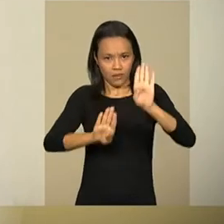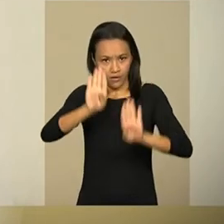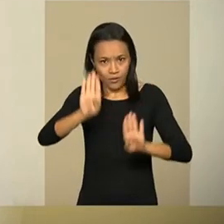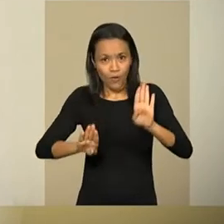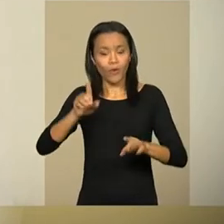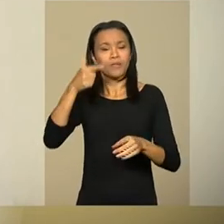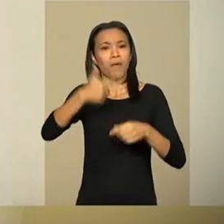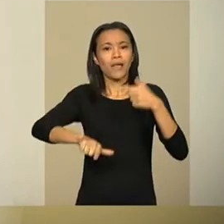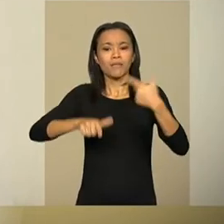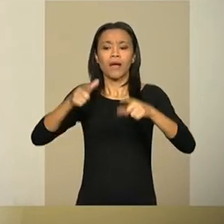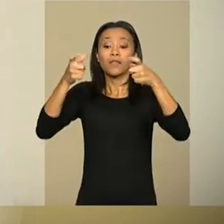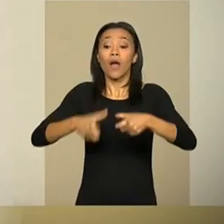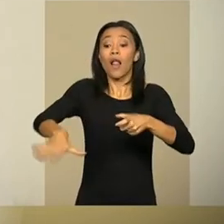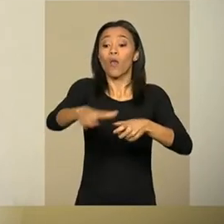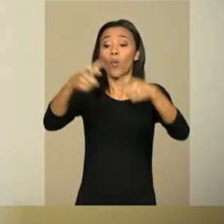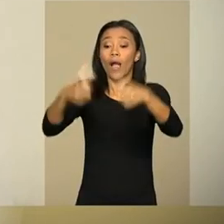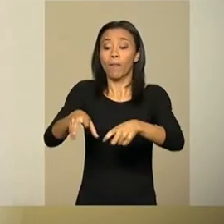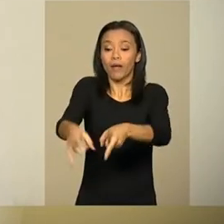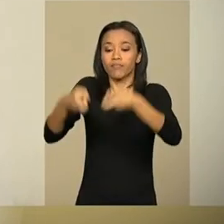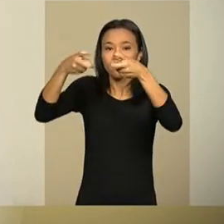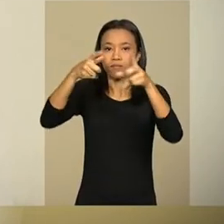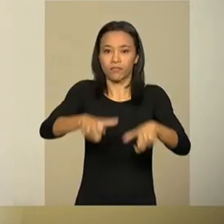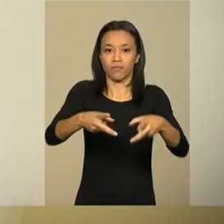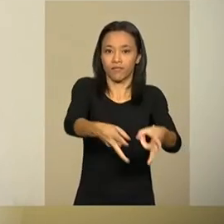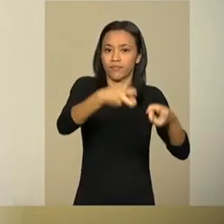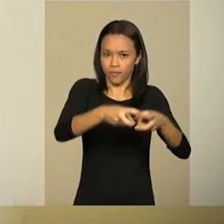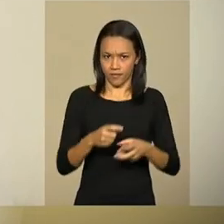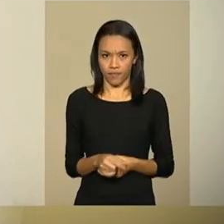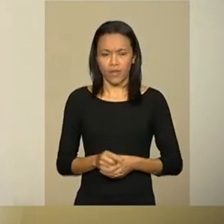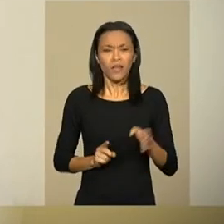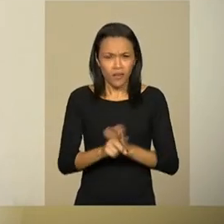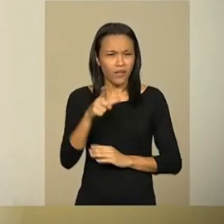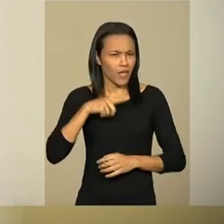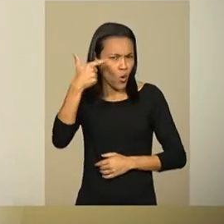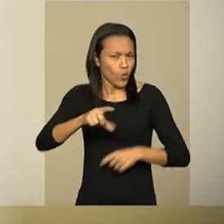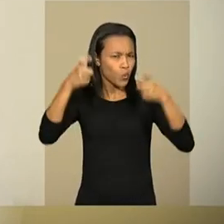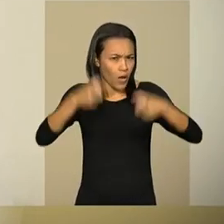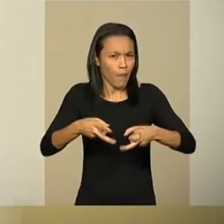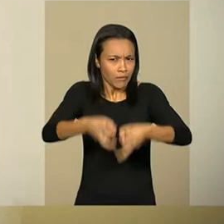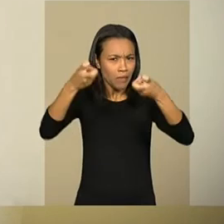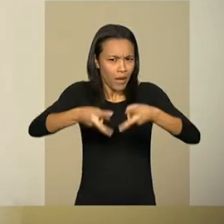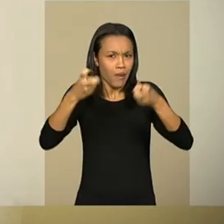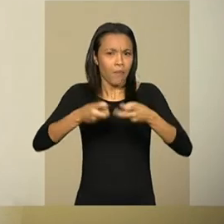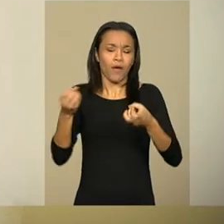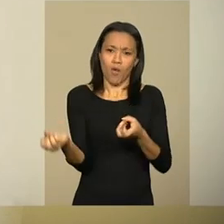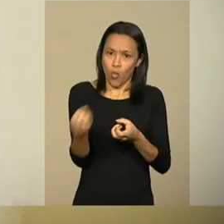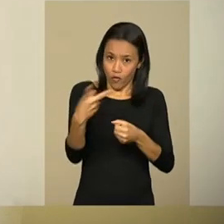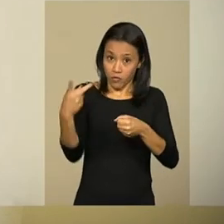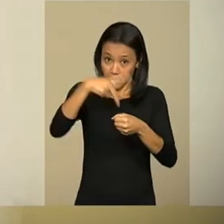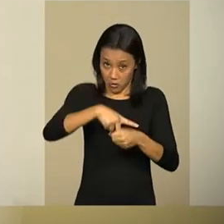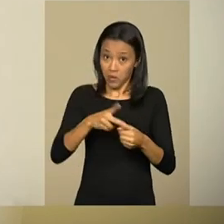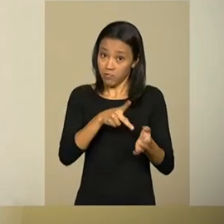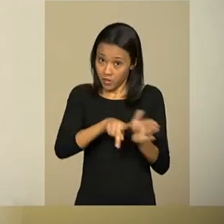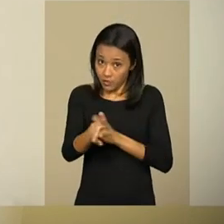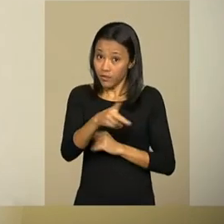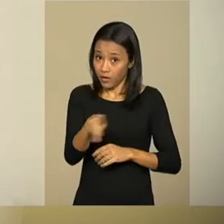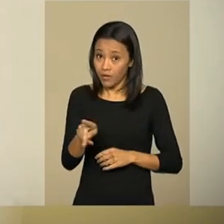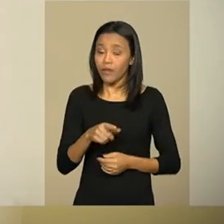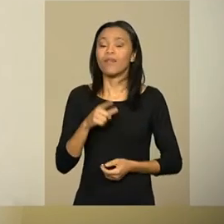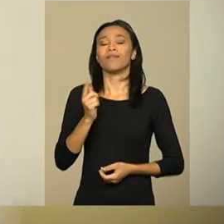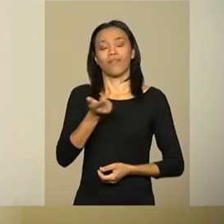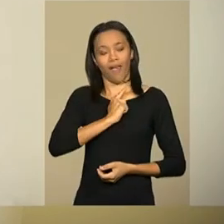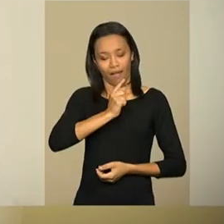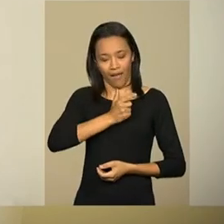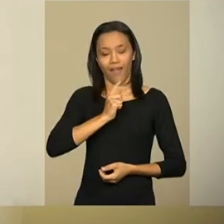novas áreas para exploração do petróleo e tem alguma nova área de petróleo que vai começar a ser explorada por agora Presidente Ah tem sim